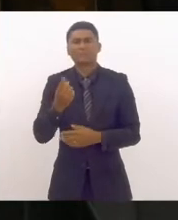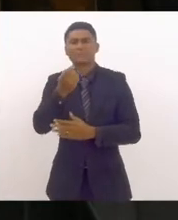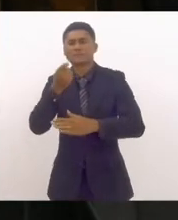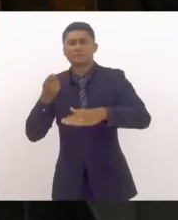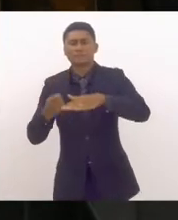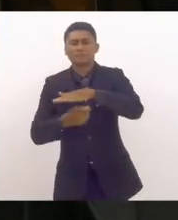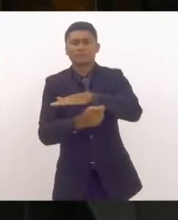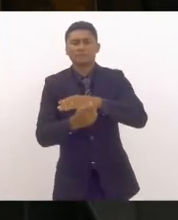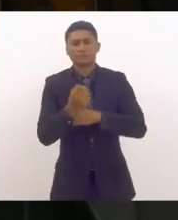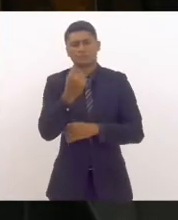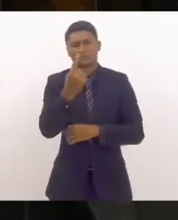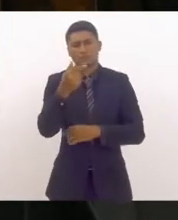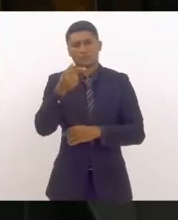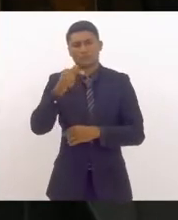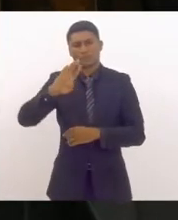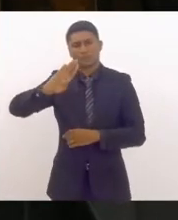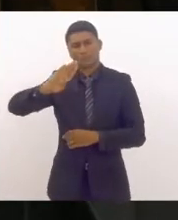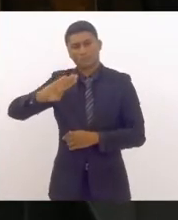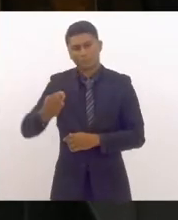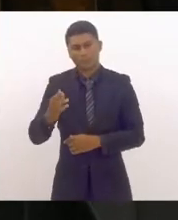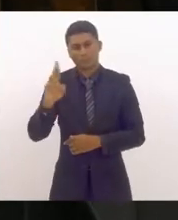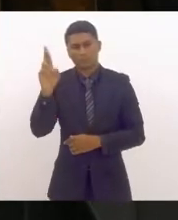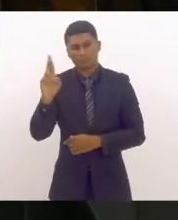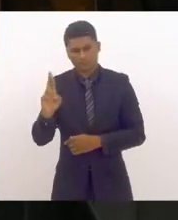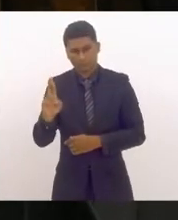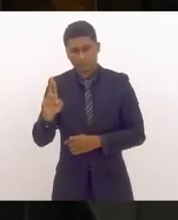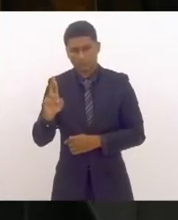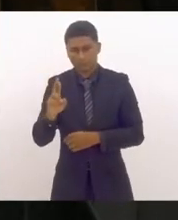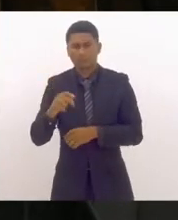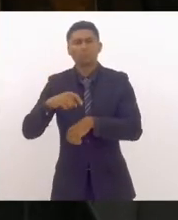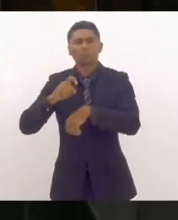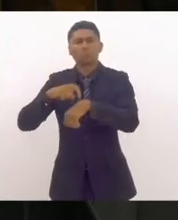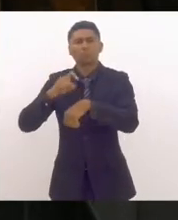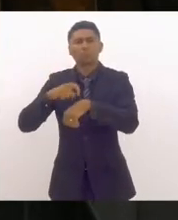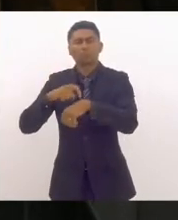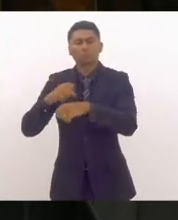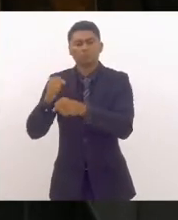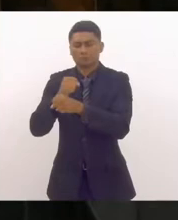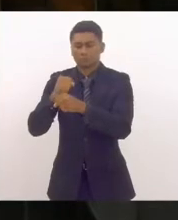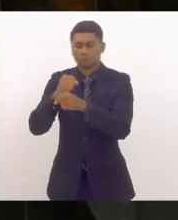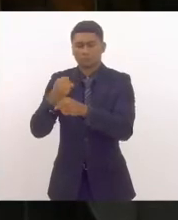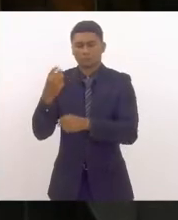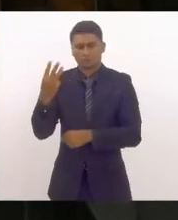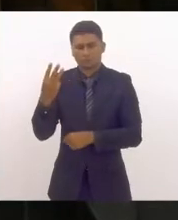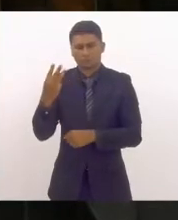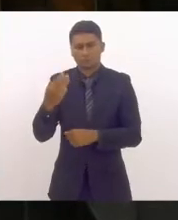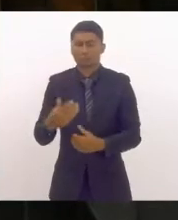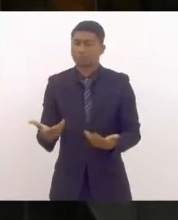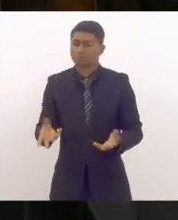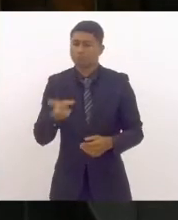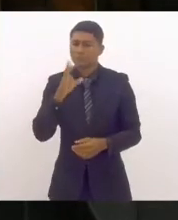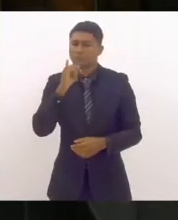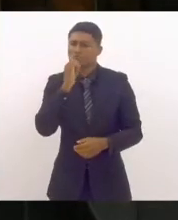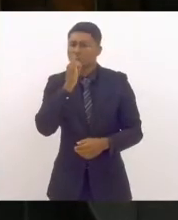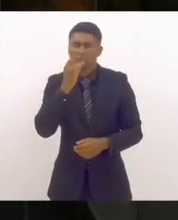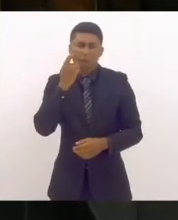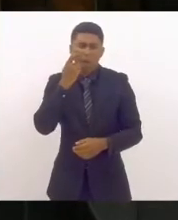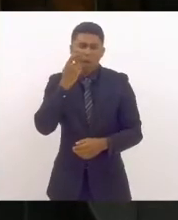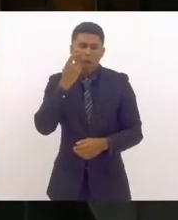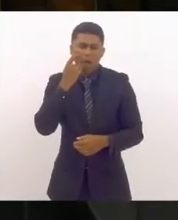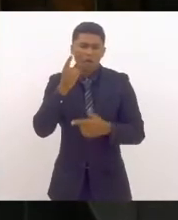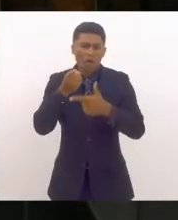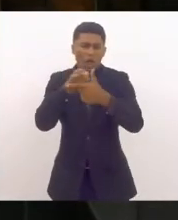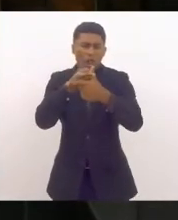bilhões de reais em três anos se ele fizer um valor médio